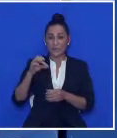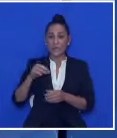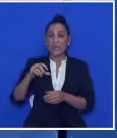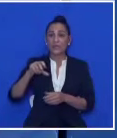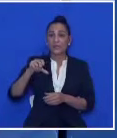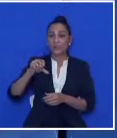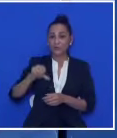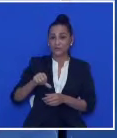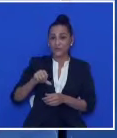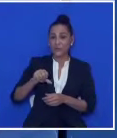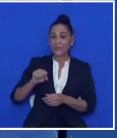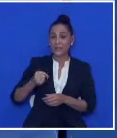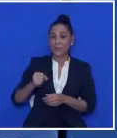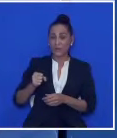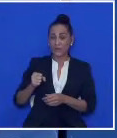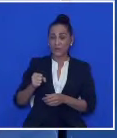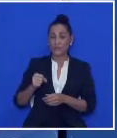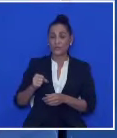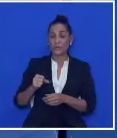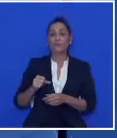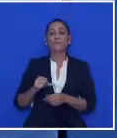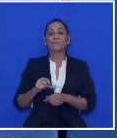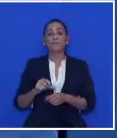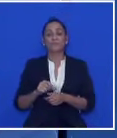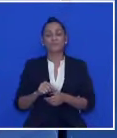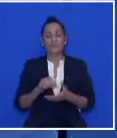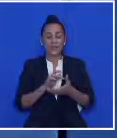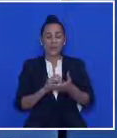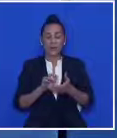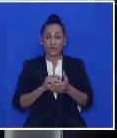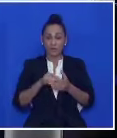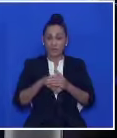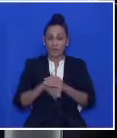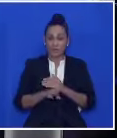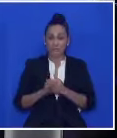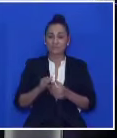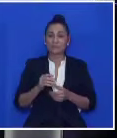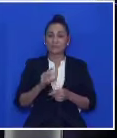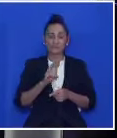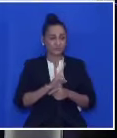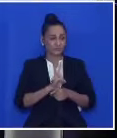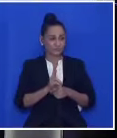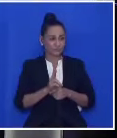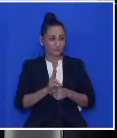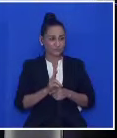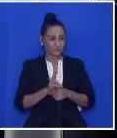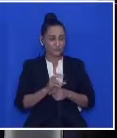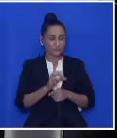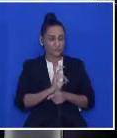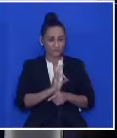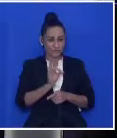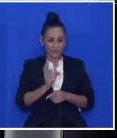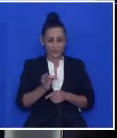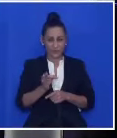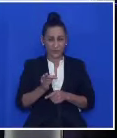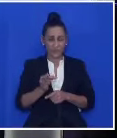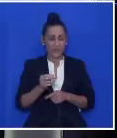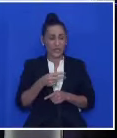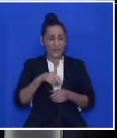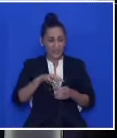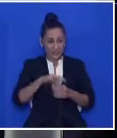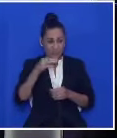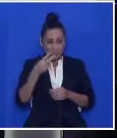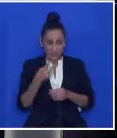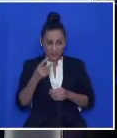foi 98 na Lotomania. Por favor, os auditores, novamente, confirmam as